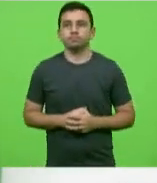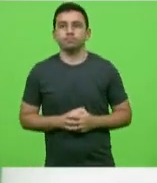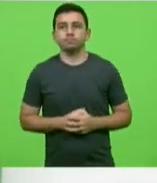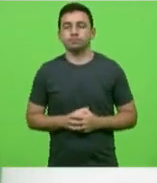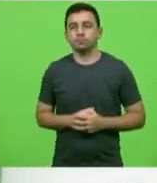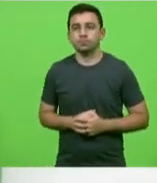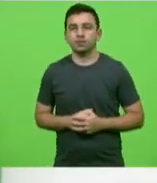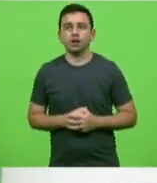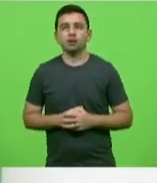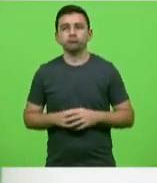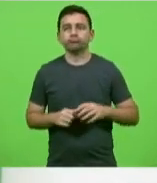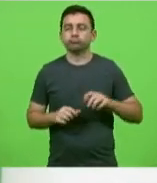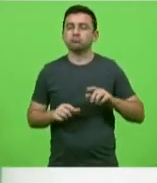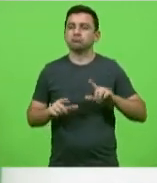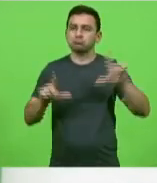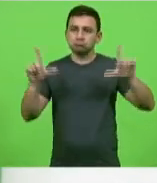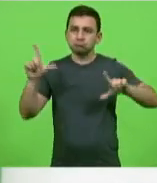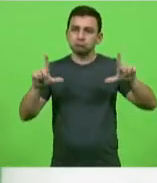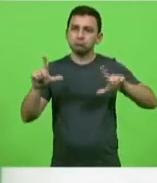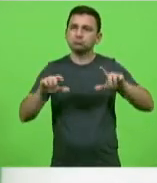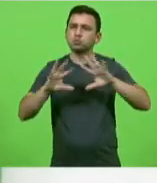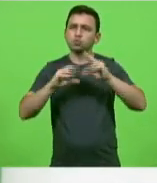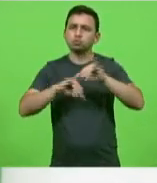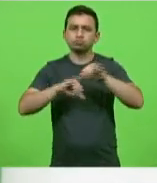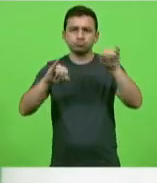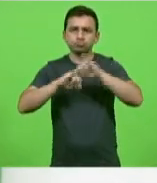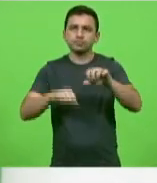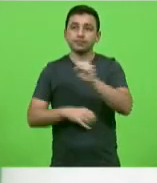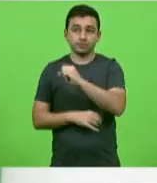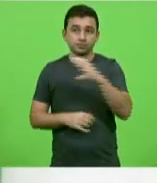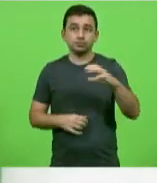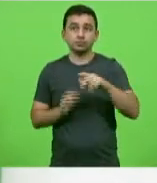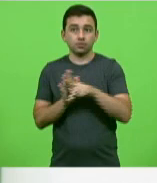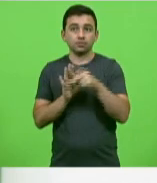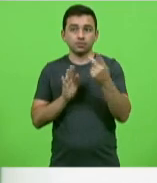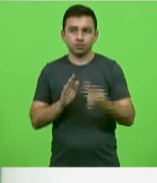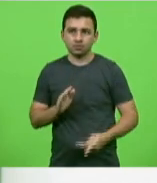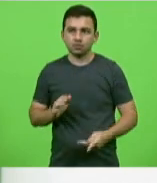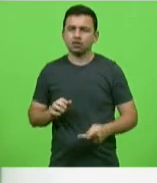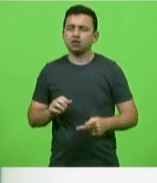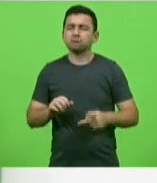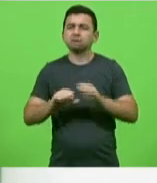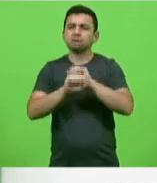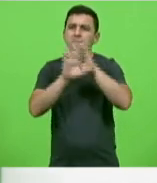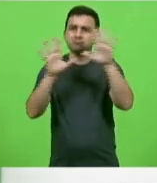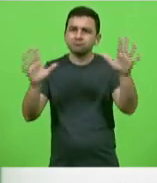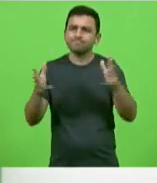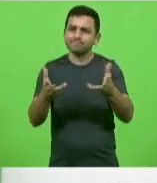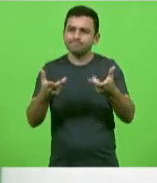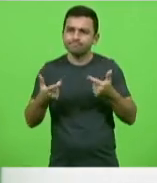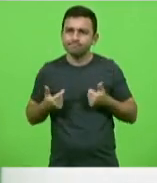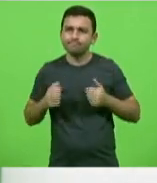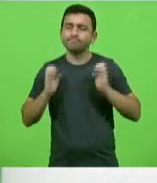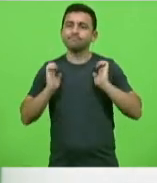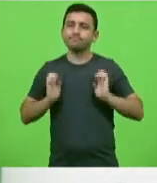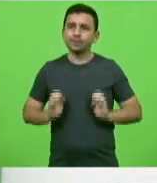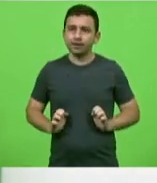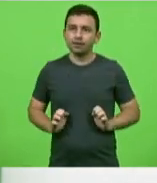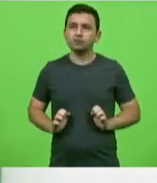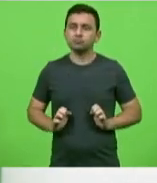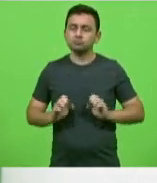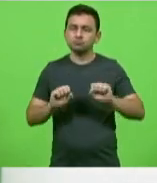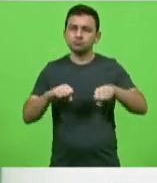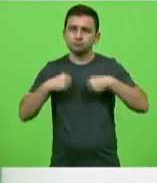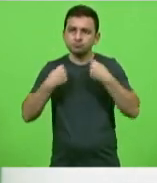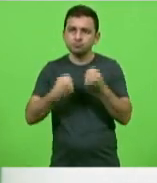A imprensa de Santa Catarina, que vem informando com muita transparência, eficiência e ética, contribuindo para o fortalecimento